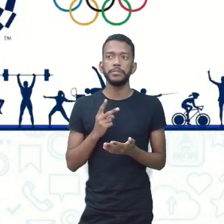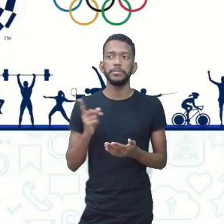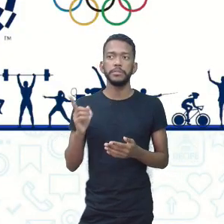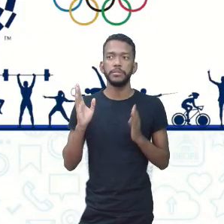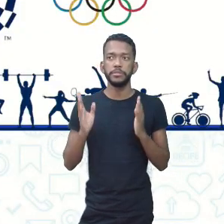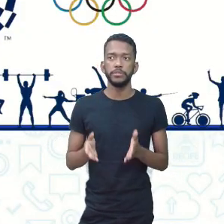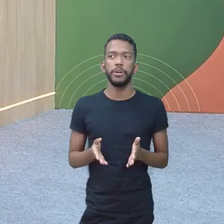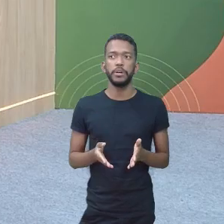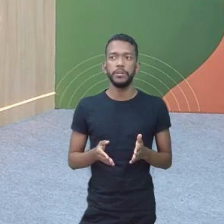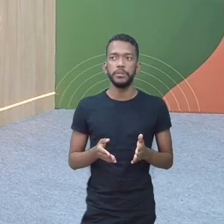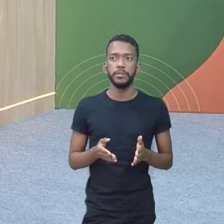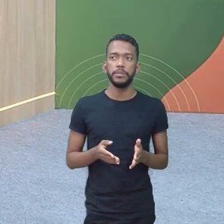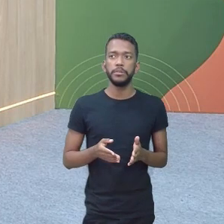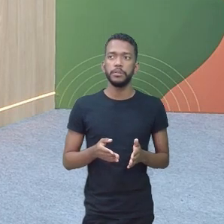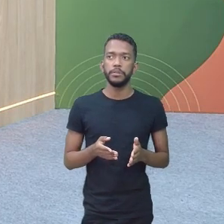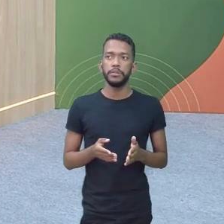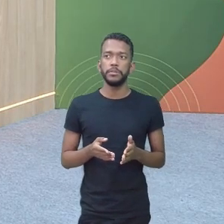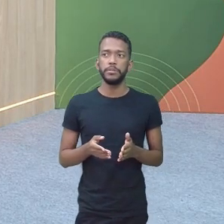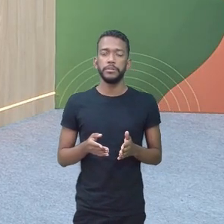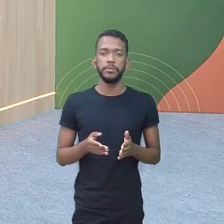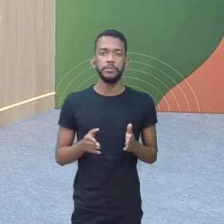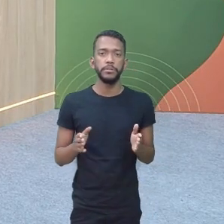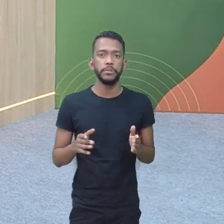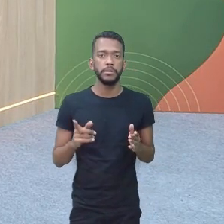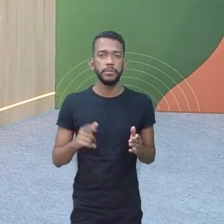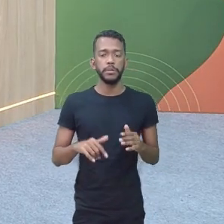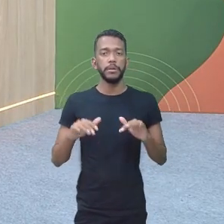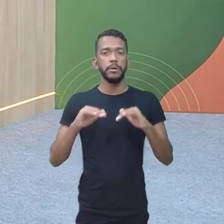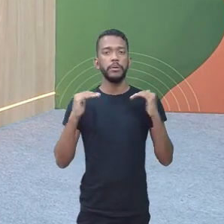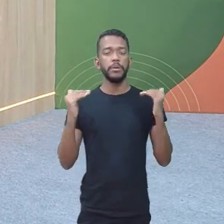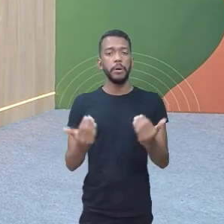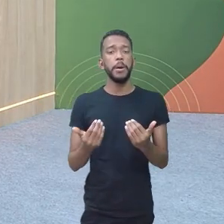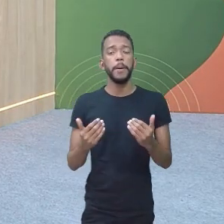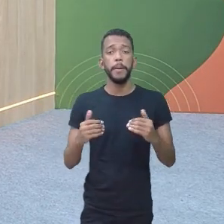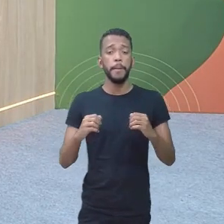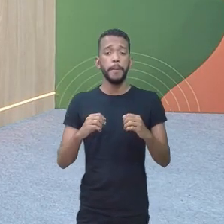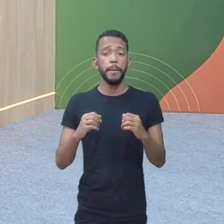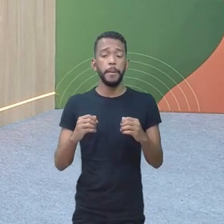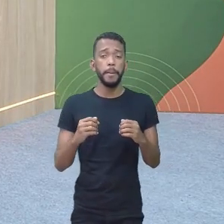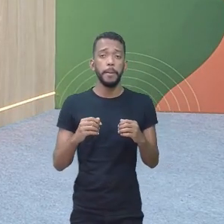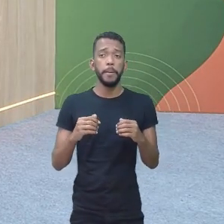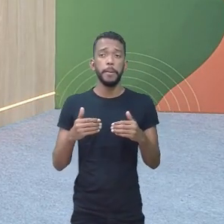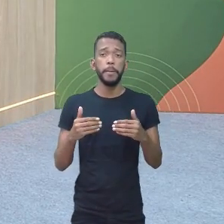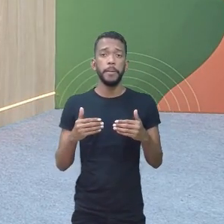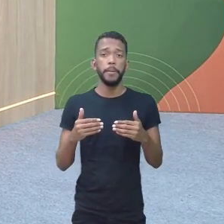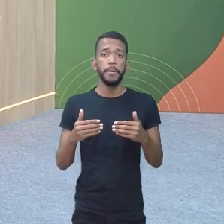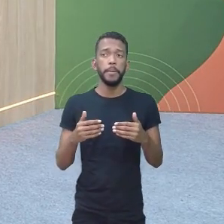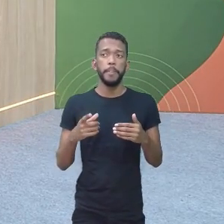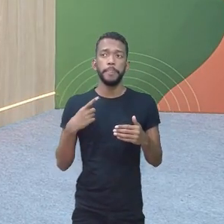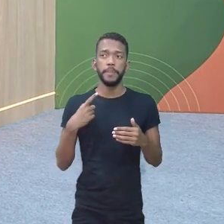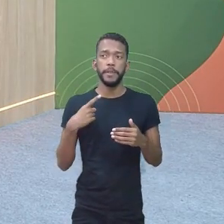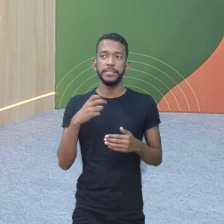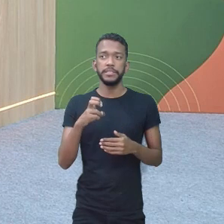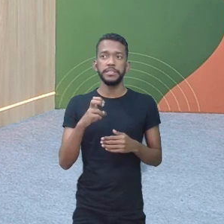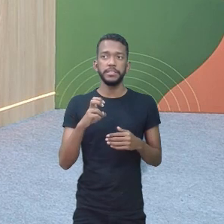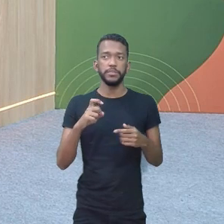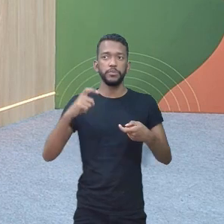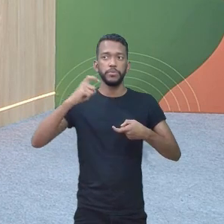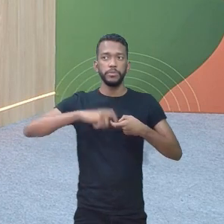sendo... não tá sem público. Então, cada atleta ele tem 5